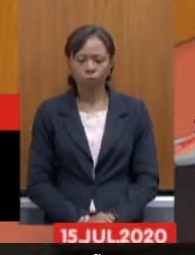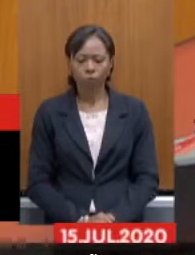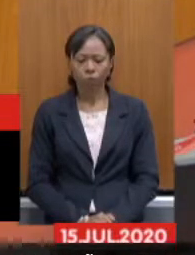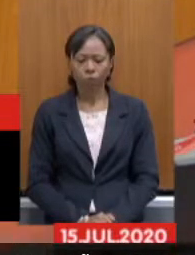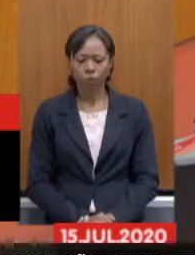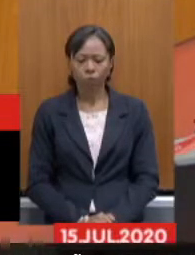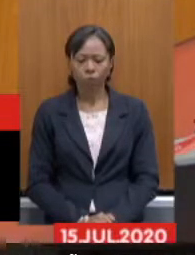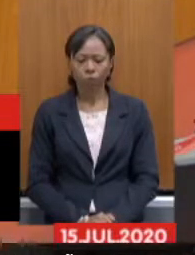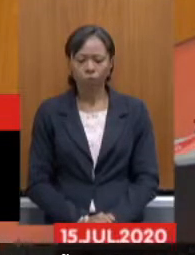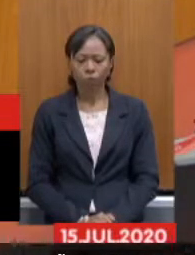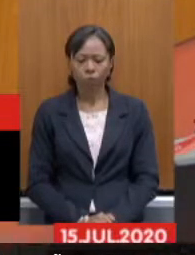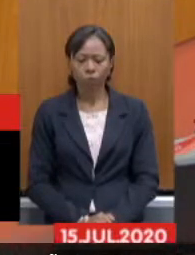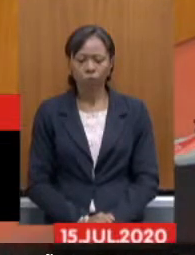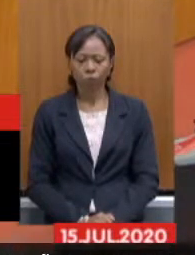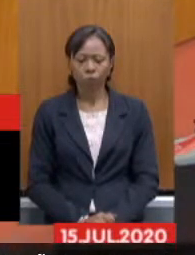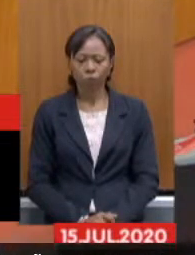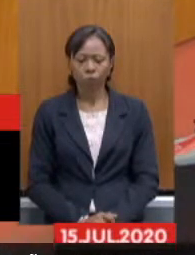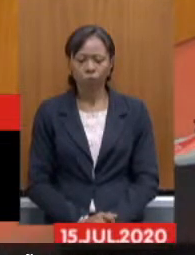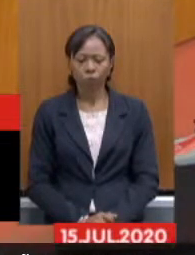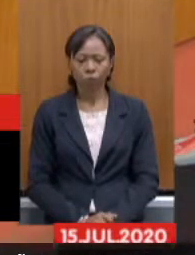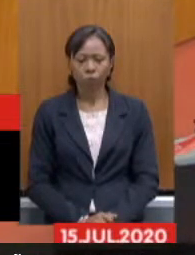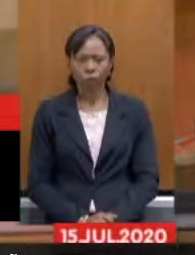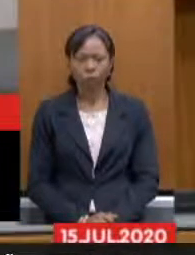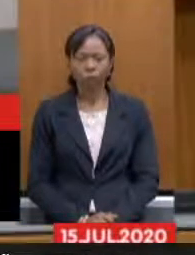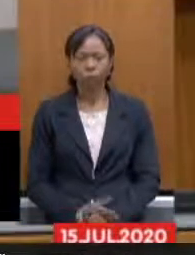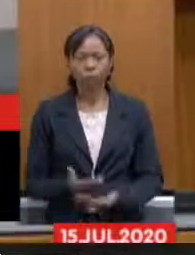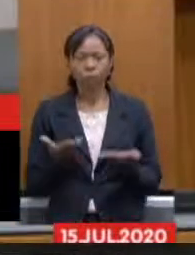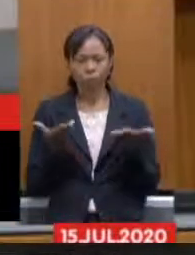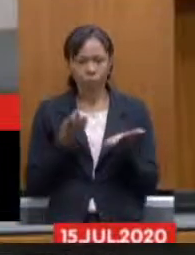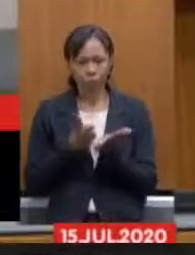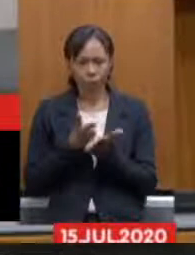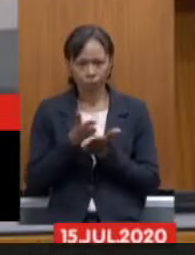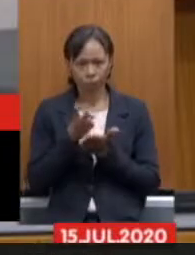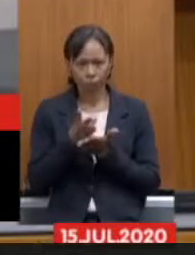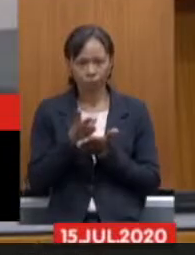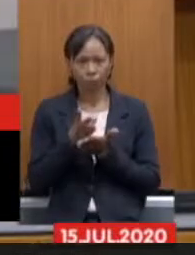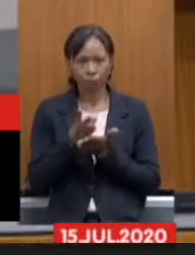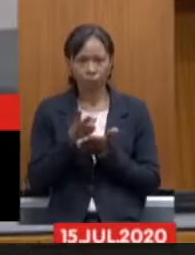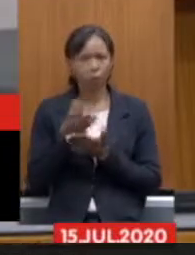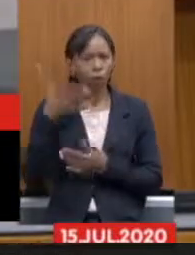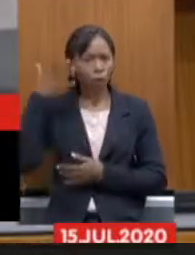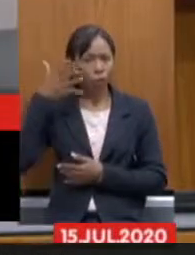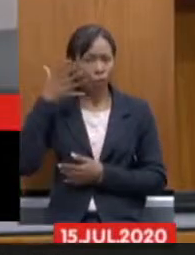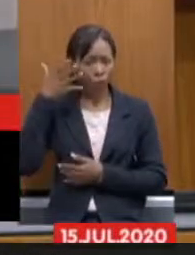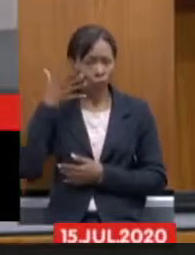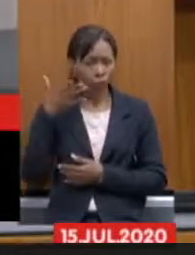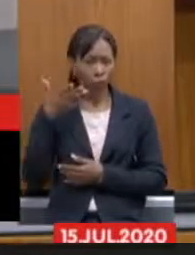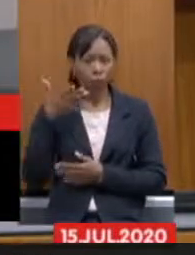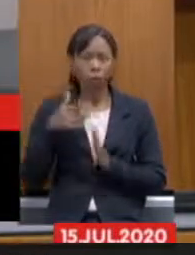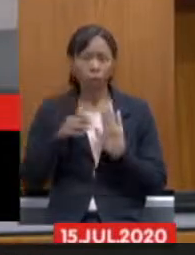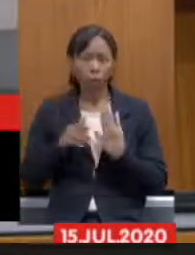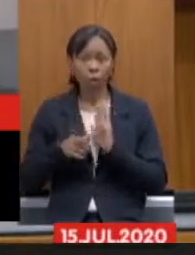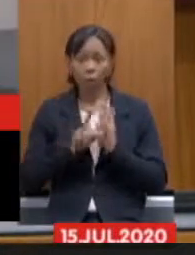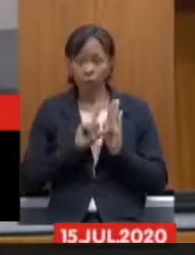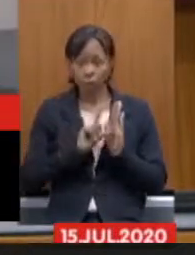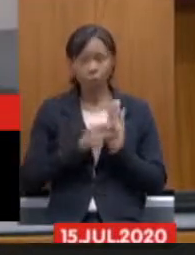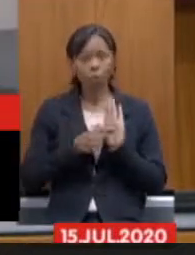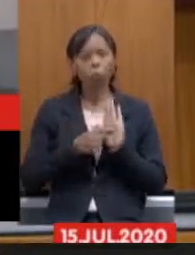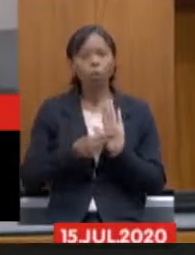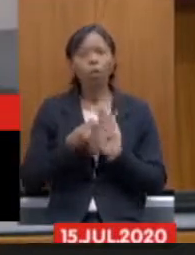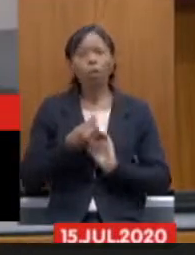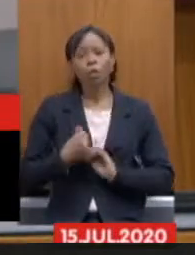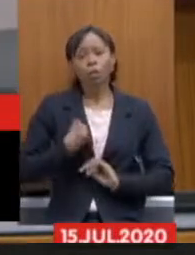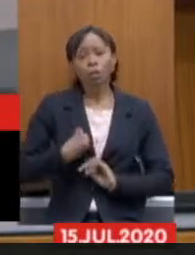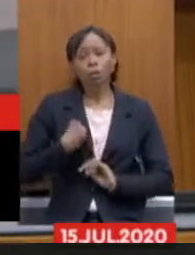e aí tá dando sequência com a palavra antes registro aqui